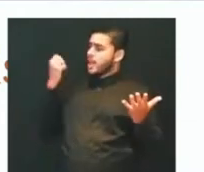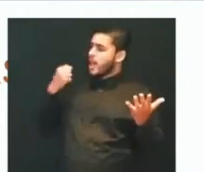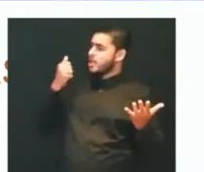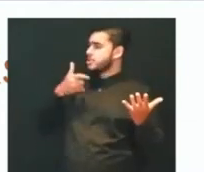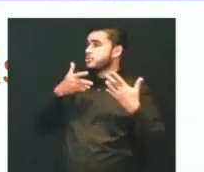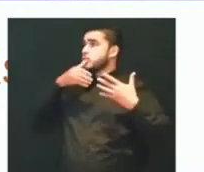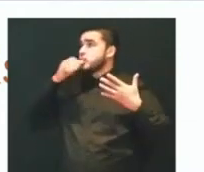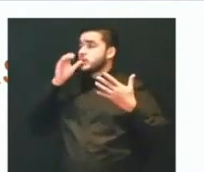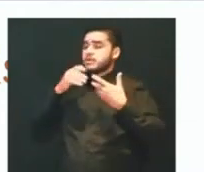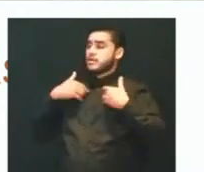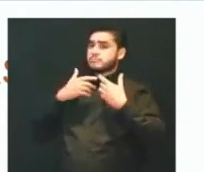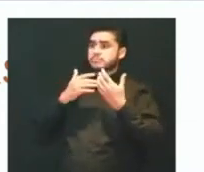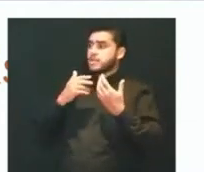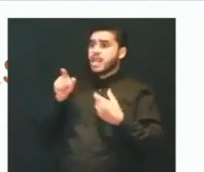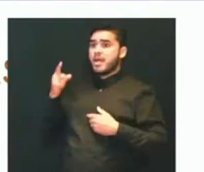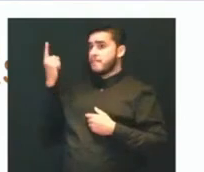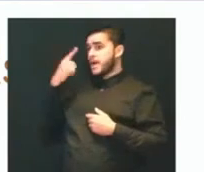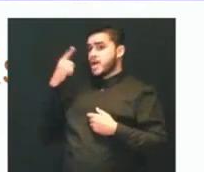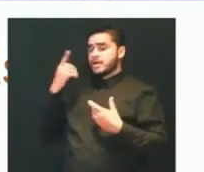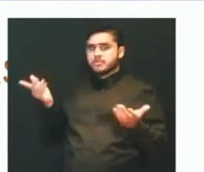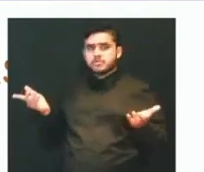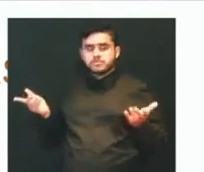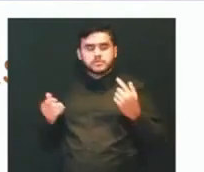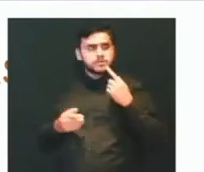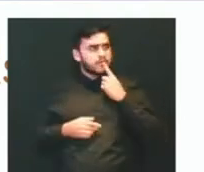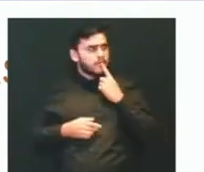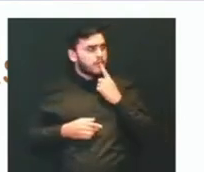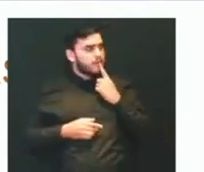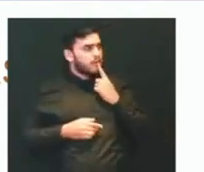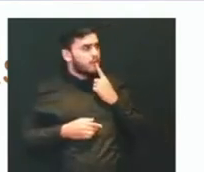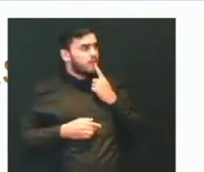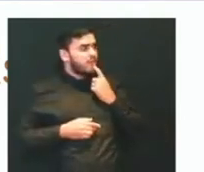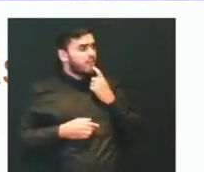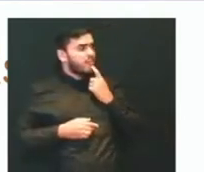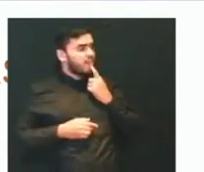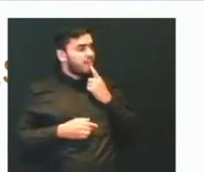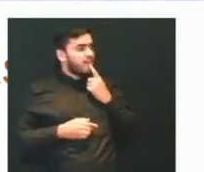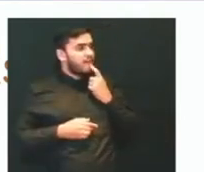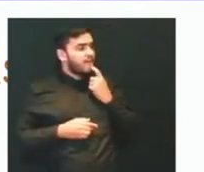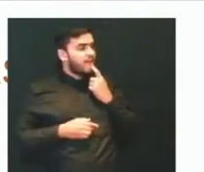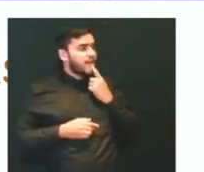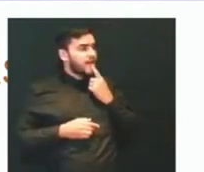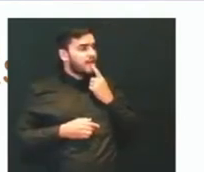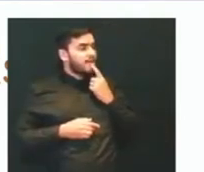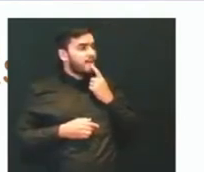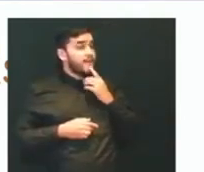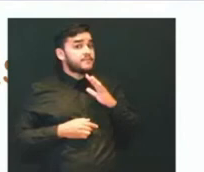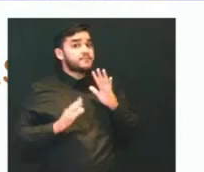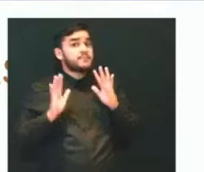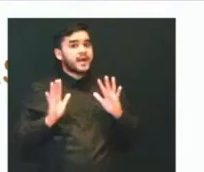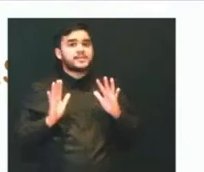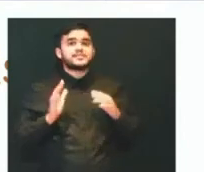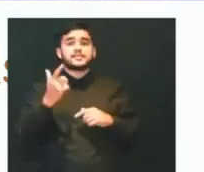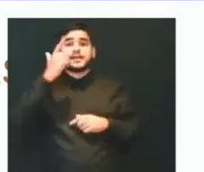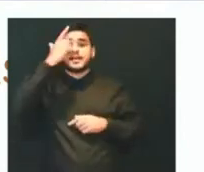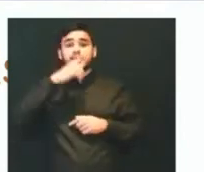Então, ele estava numa restrição alimentar pelo cuidador. Não que isso acontece sempre, mas, às vezes, a gente tem um cuidado tão